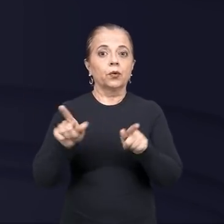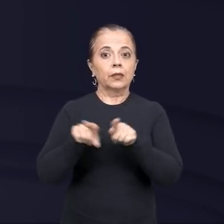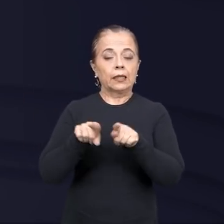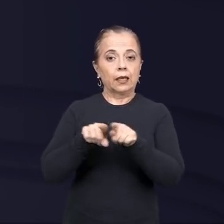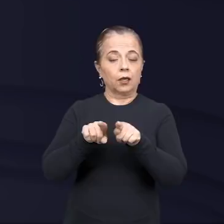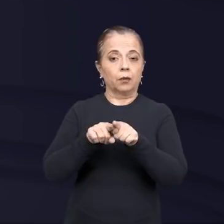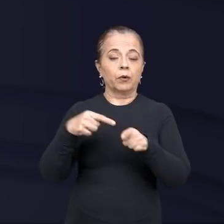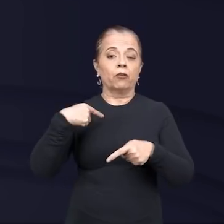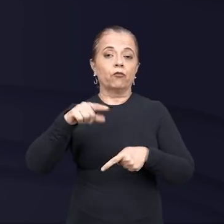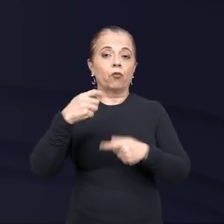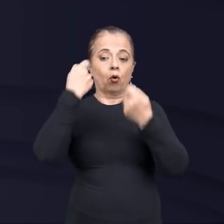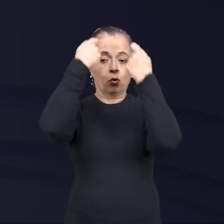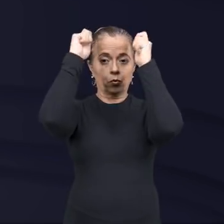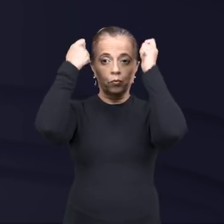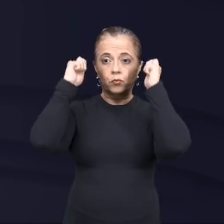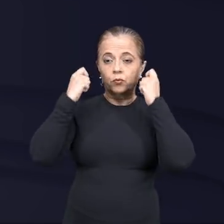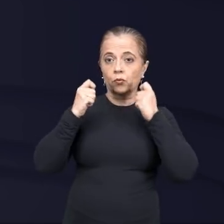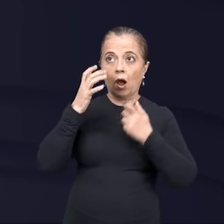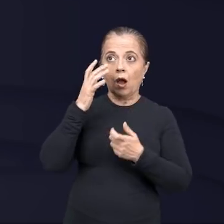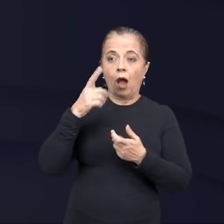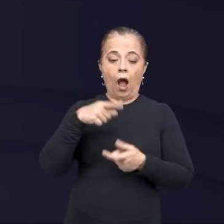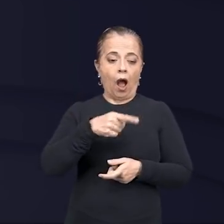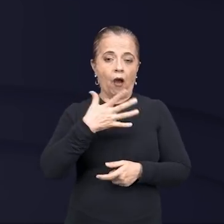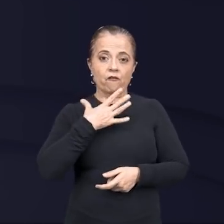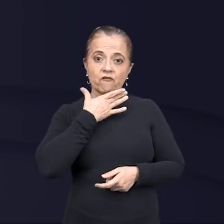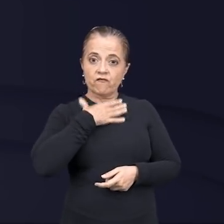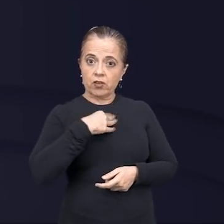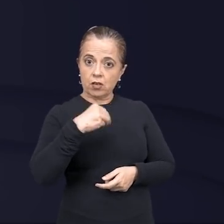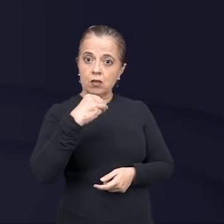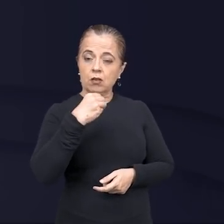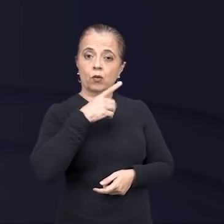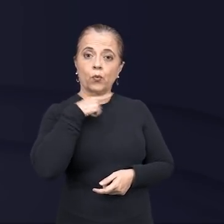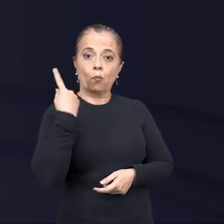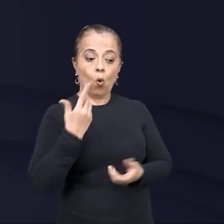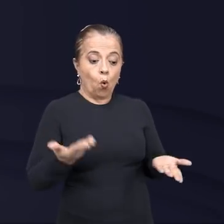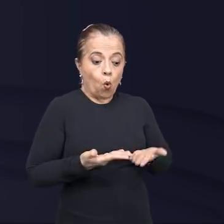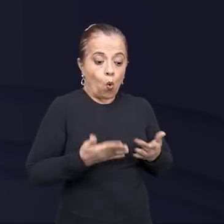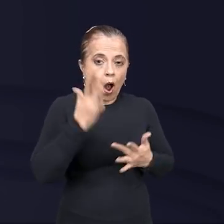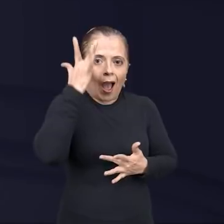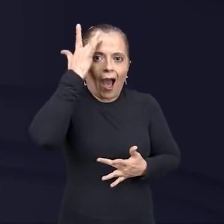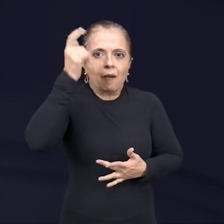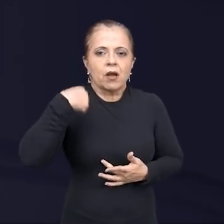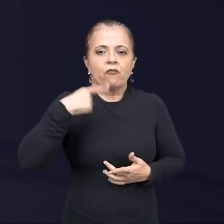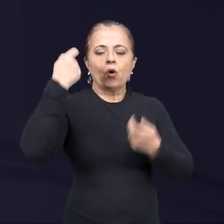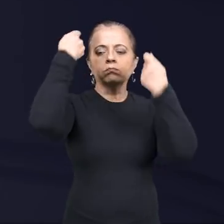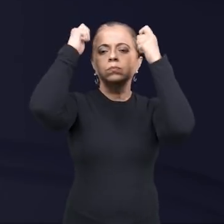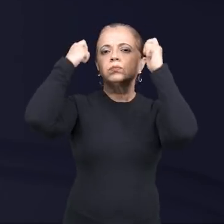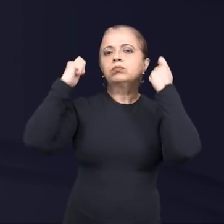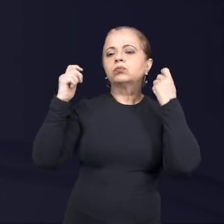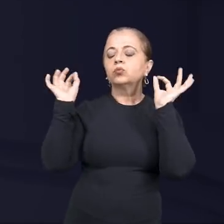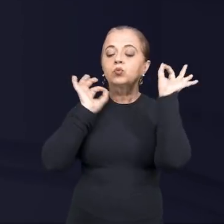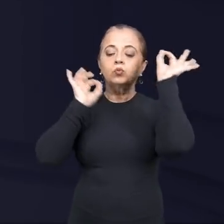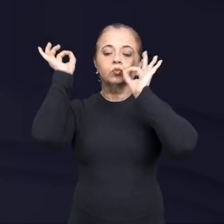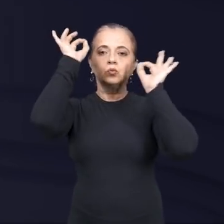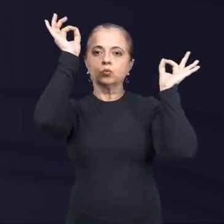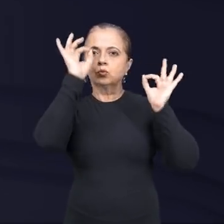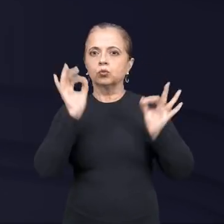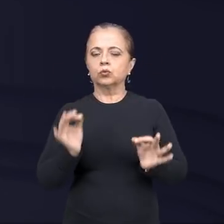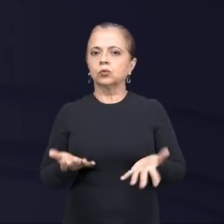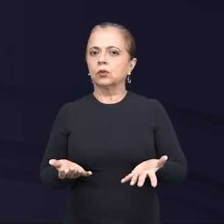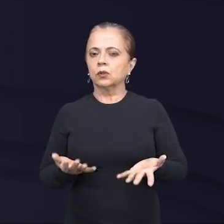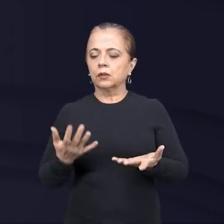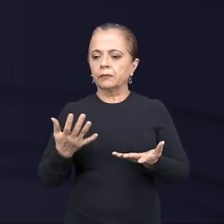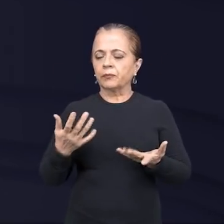eventualmente ido a um salão de cabeleireiro na data seguinte ao óbito, do próprio investigado